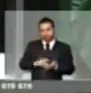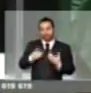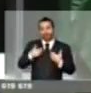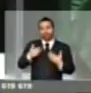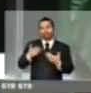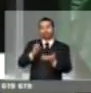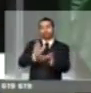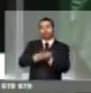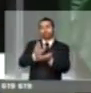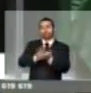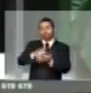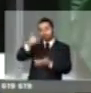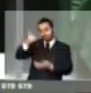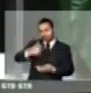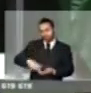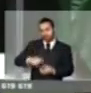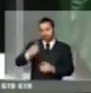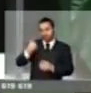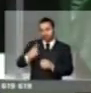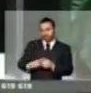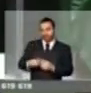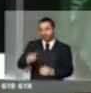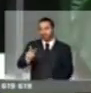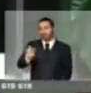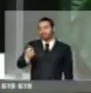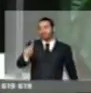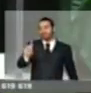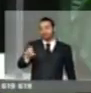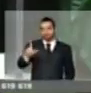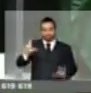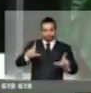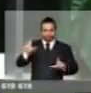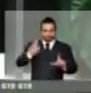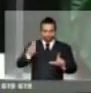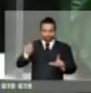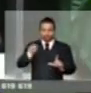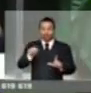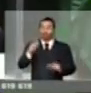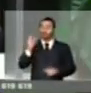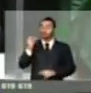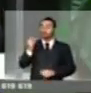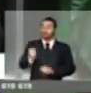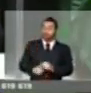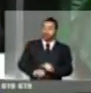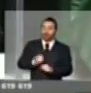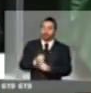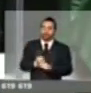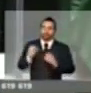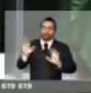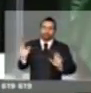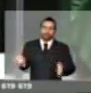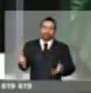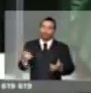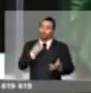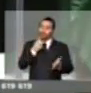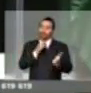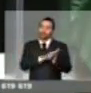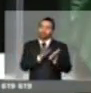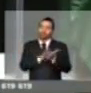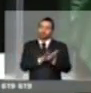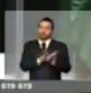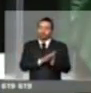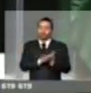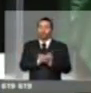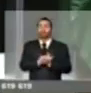uma vez a TV Cidade Verde pelos seus 30 anos de fundação, principalmente na pessoa